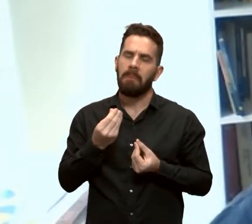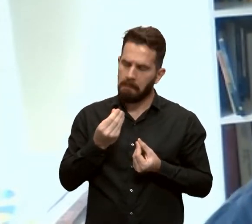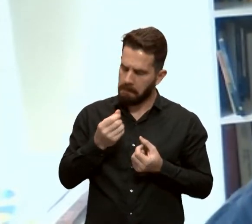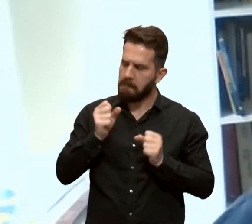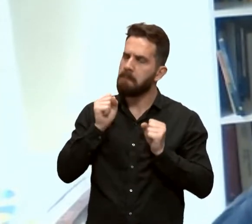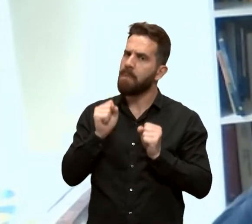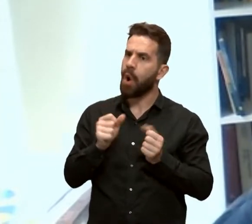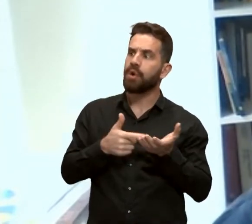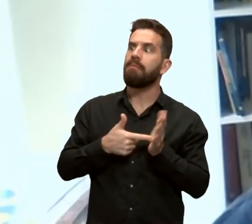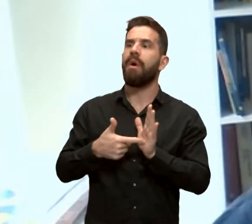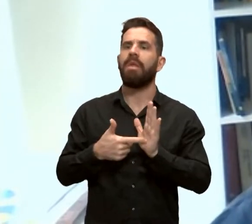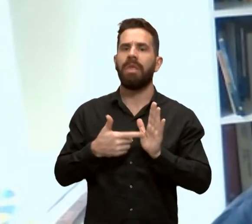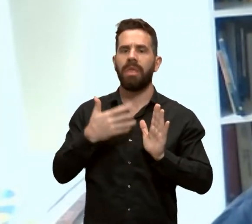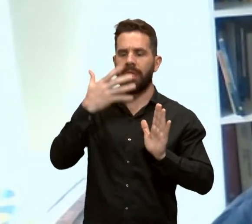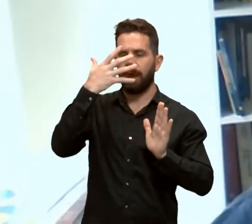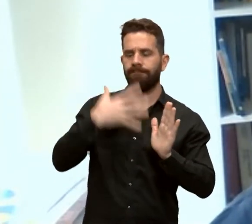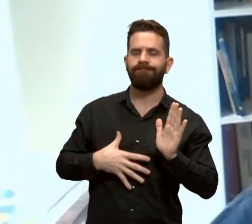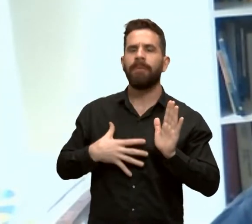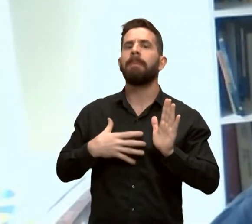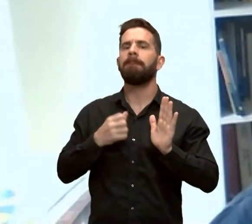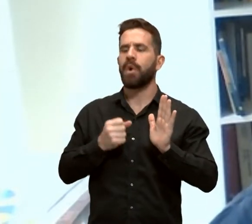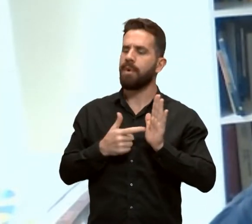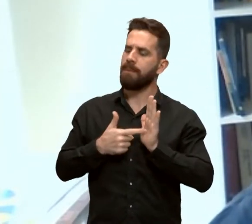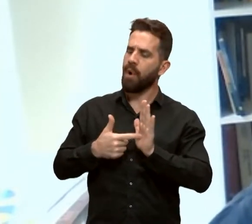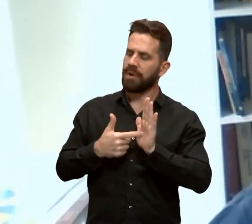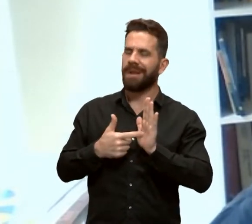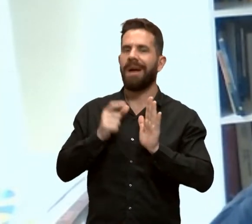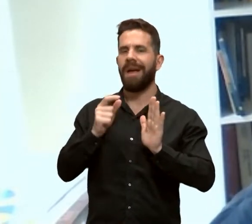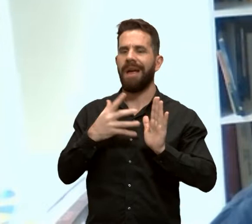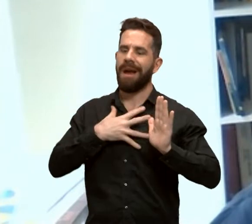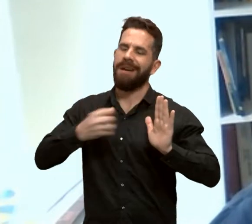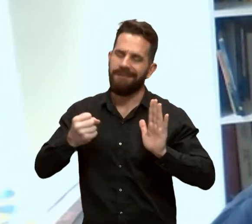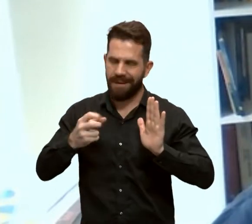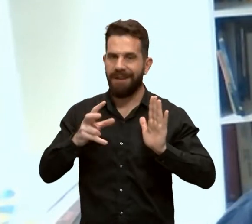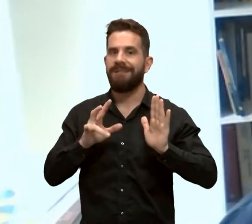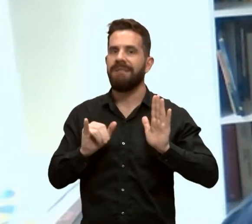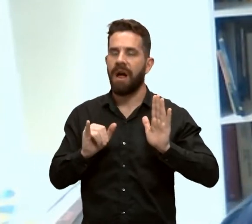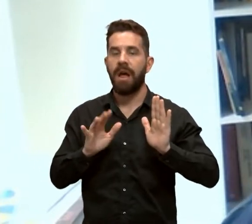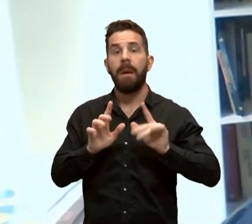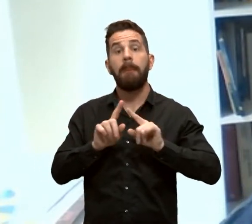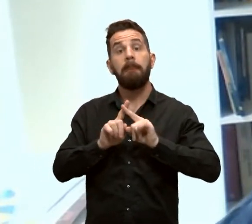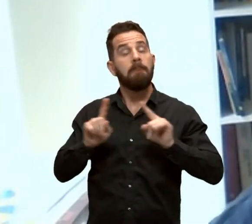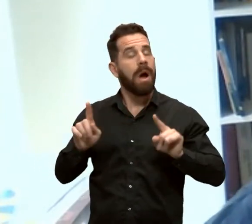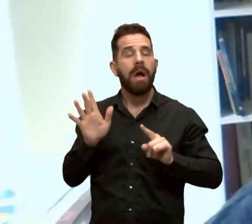cometer a tentativa, ou o ato de suicídio, mas a gente está falando, antes de tudo,